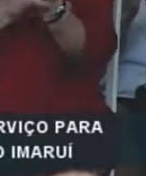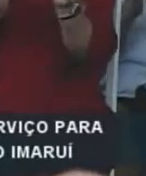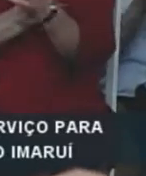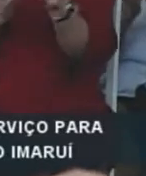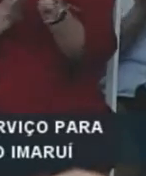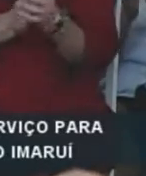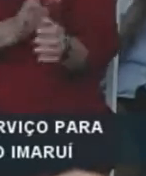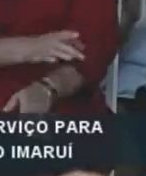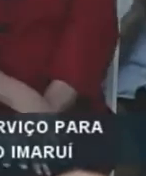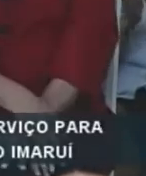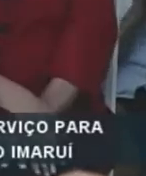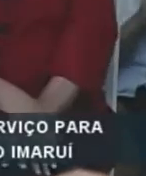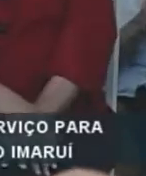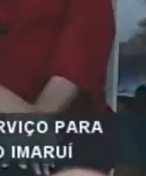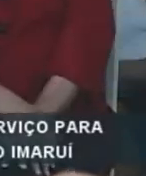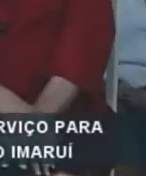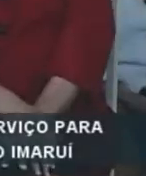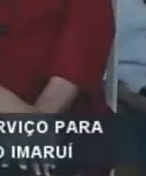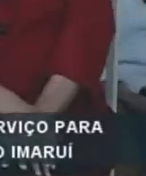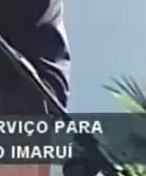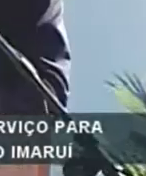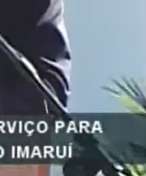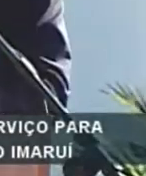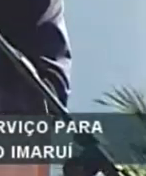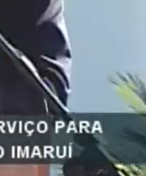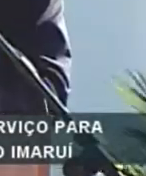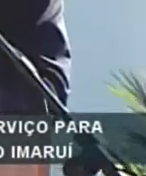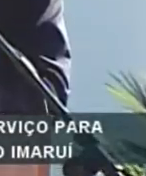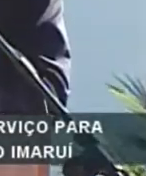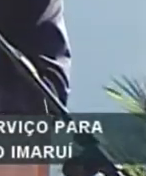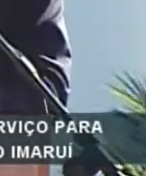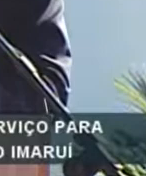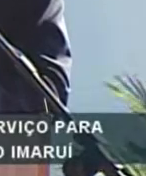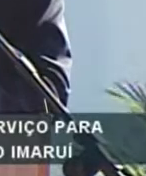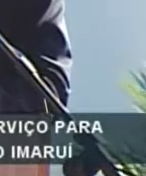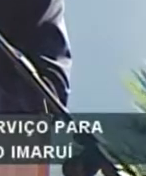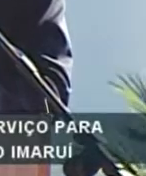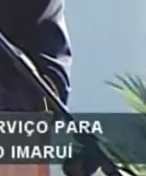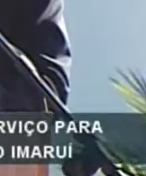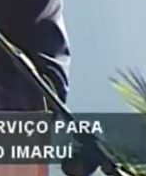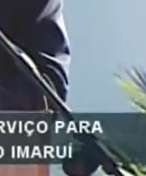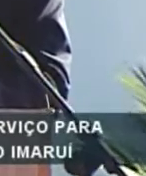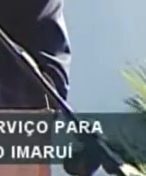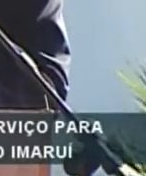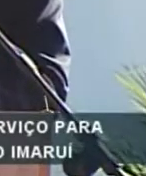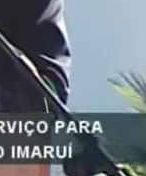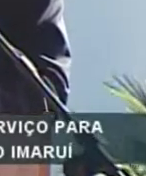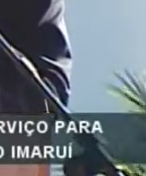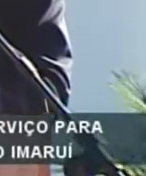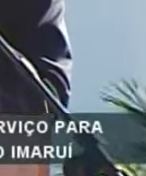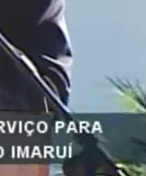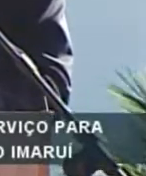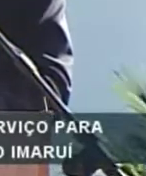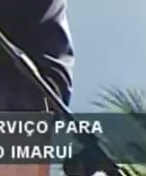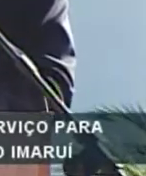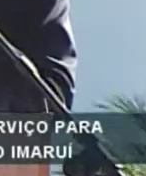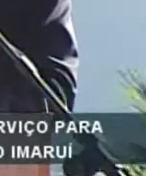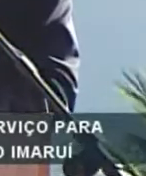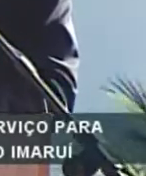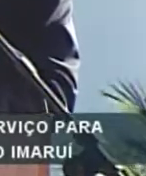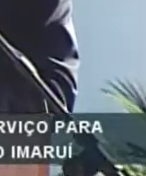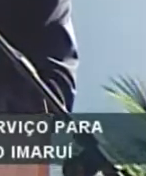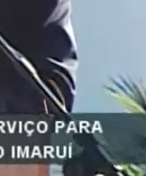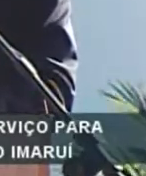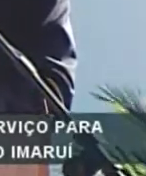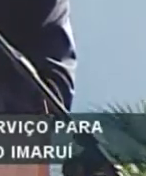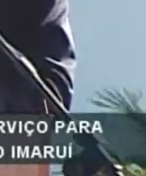maior gargalo da BR-101 Sul e desbravará o desenvolvimento do sul do estado. É uma obra em arquitetura